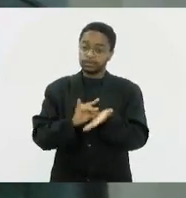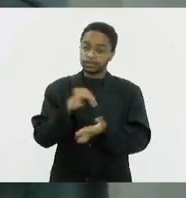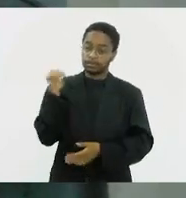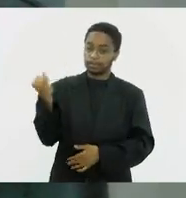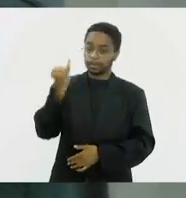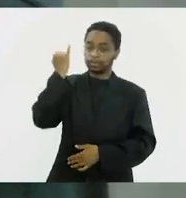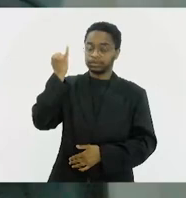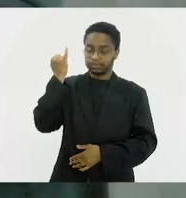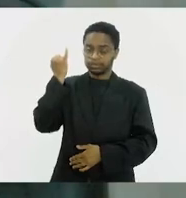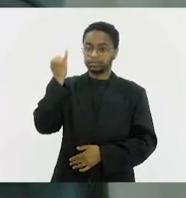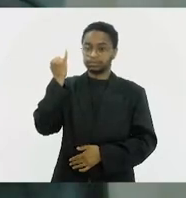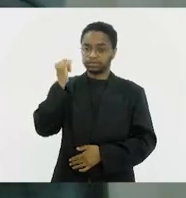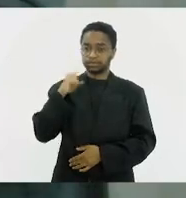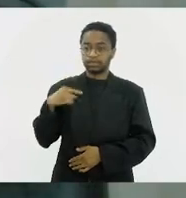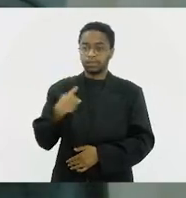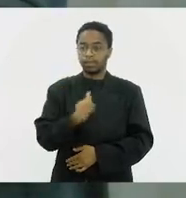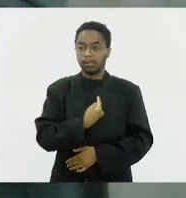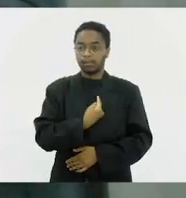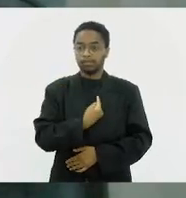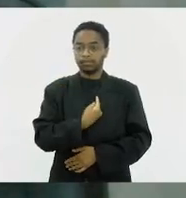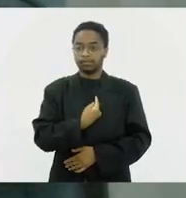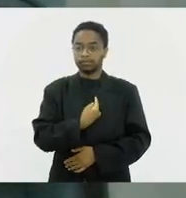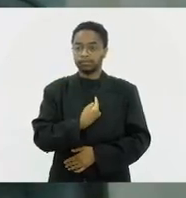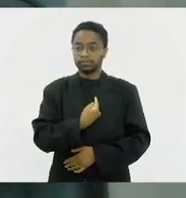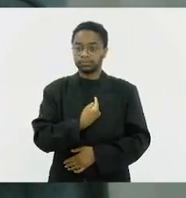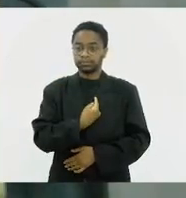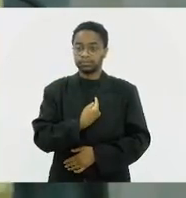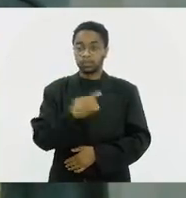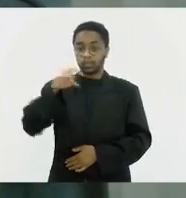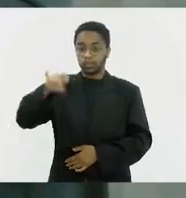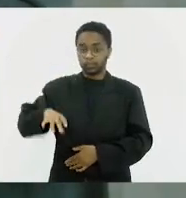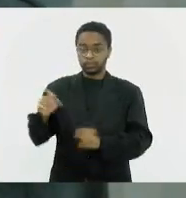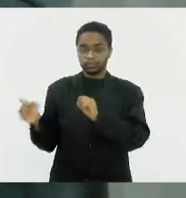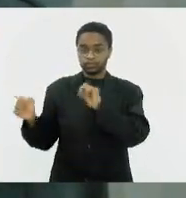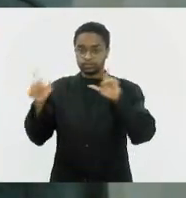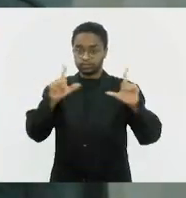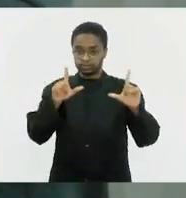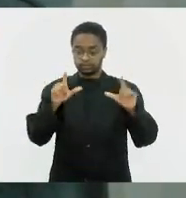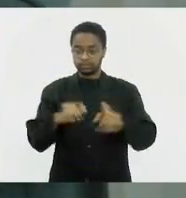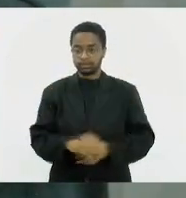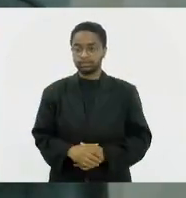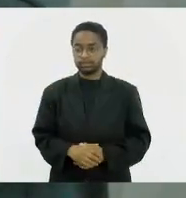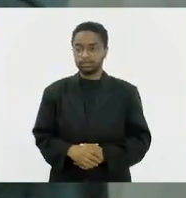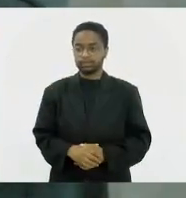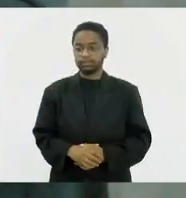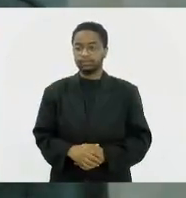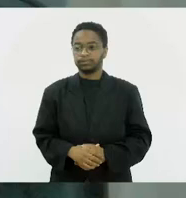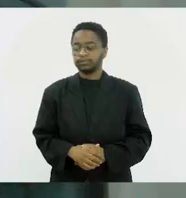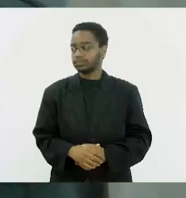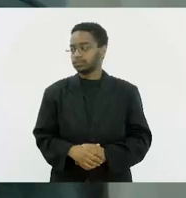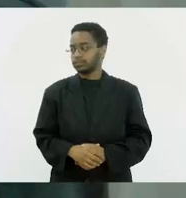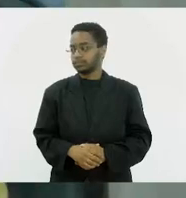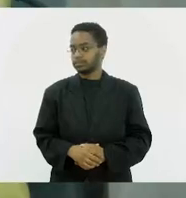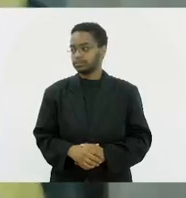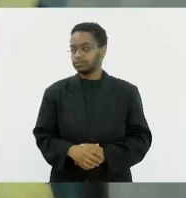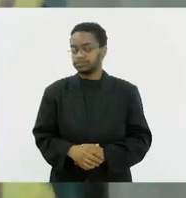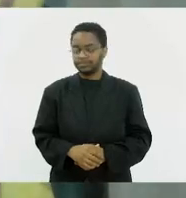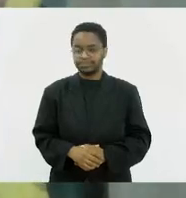isso. Vamos para o penúltimo slide. Deixa eu animar, pessoal.